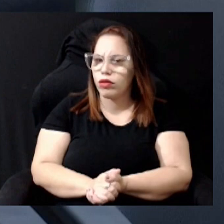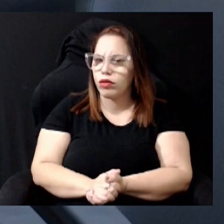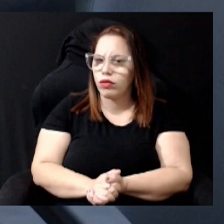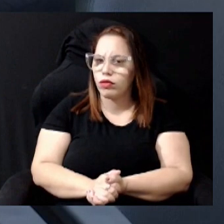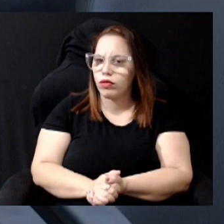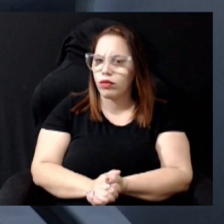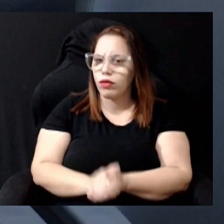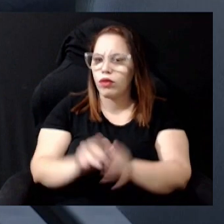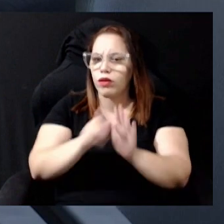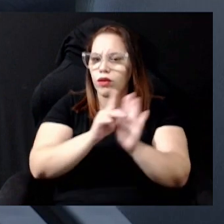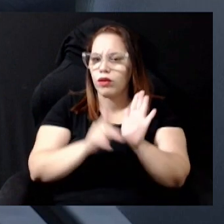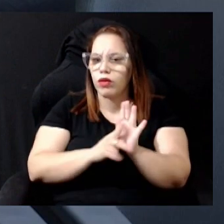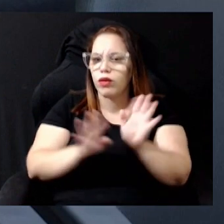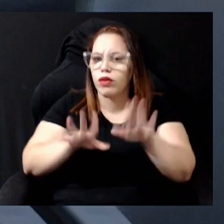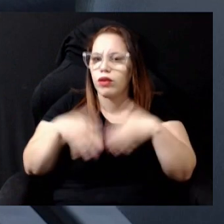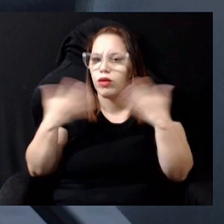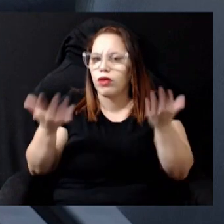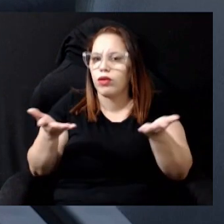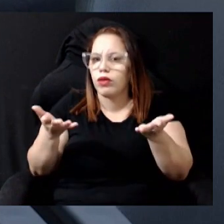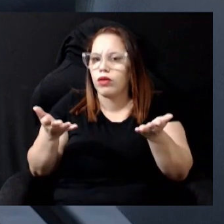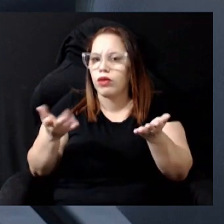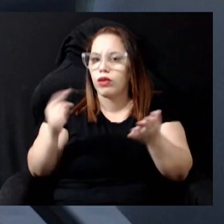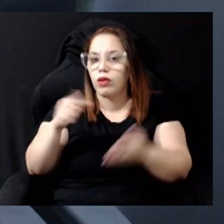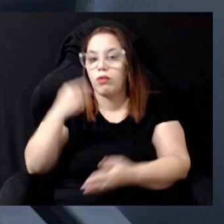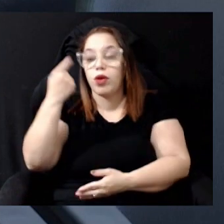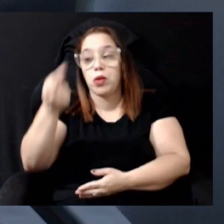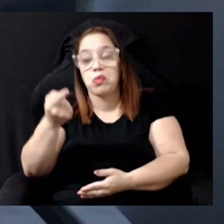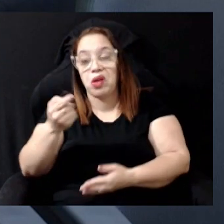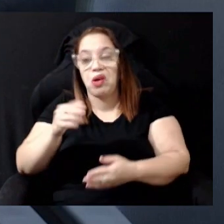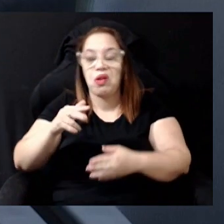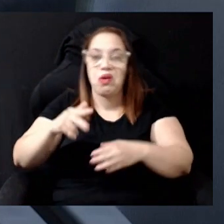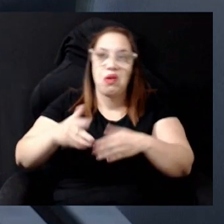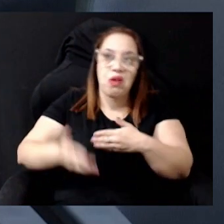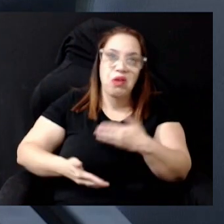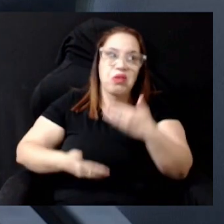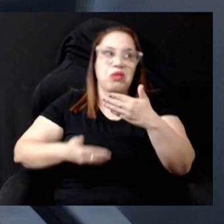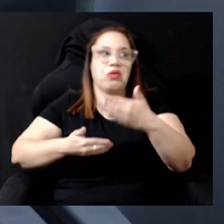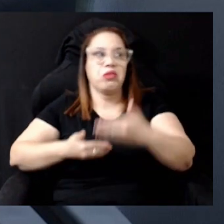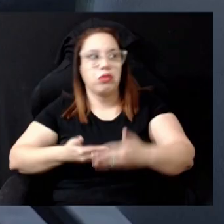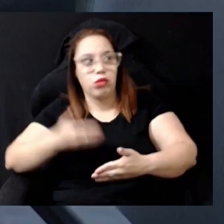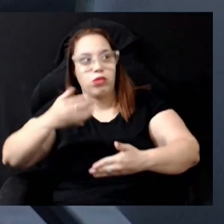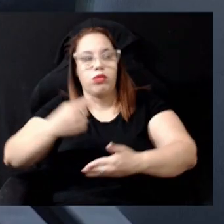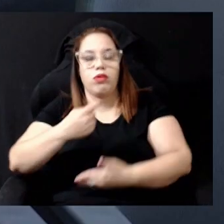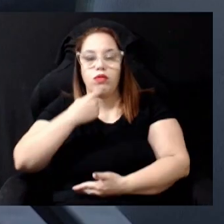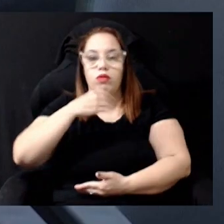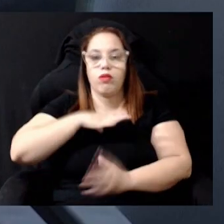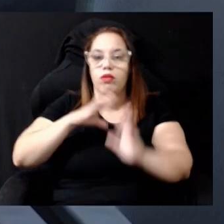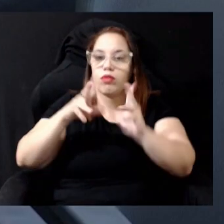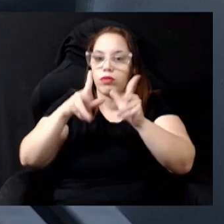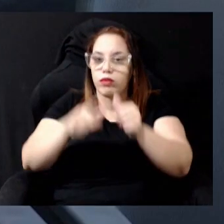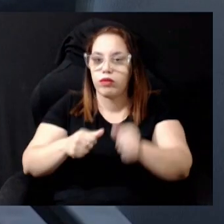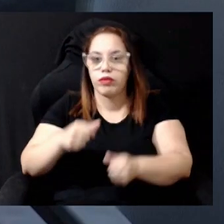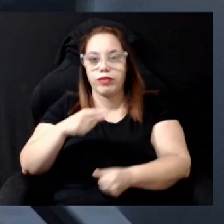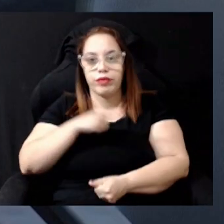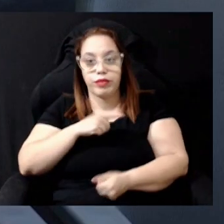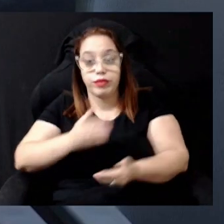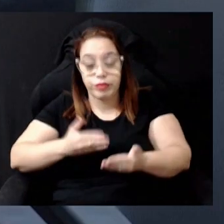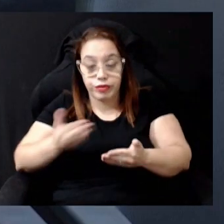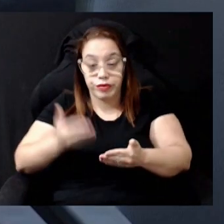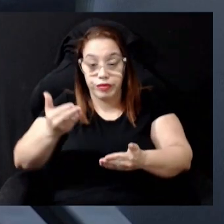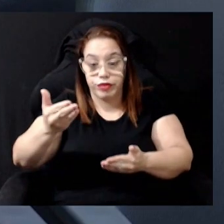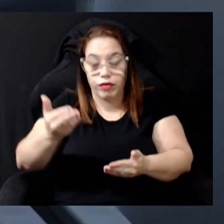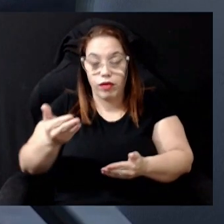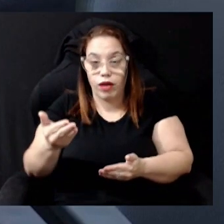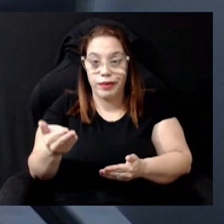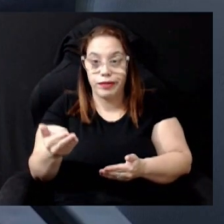quais são os próximos passos que o município como um todo deve dar em relação